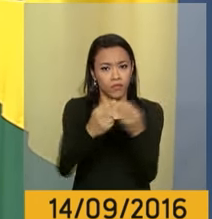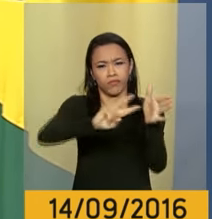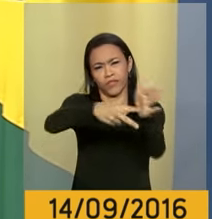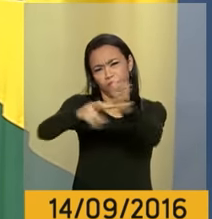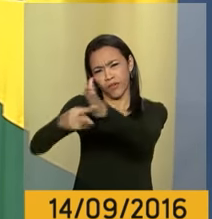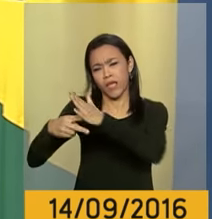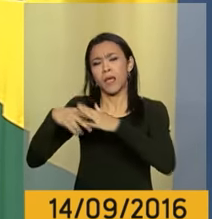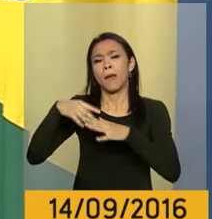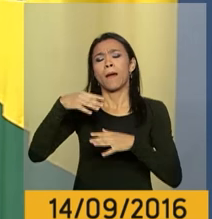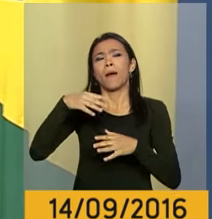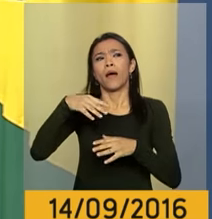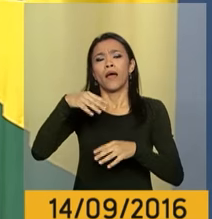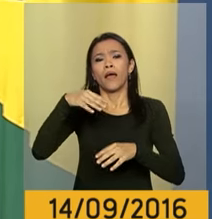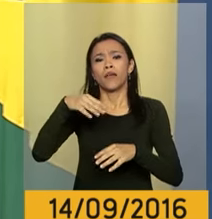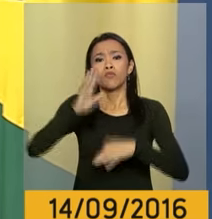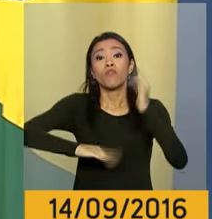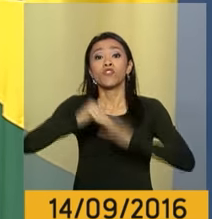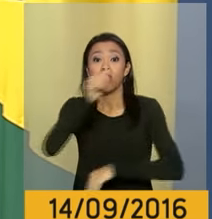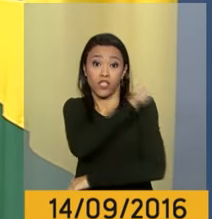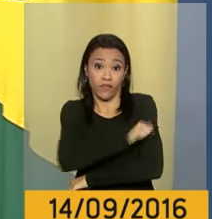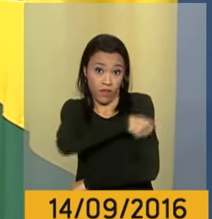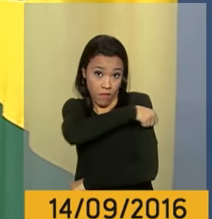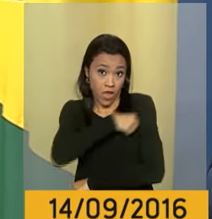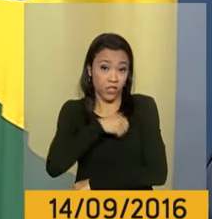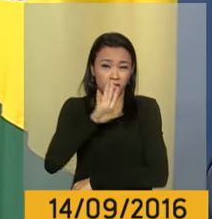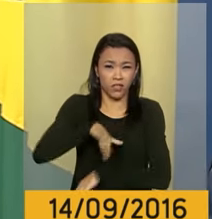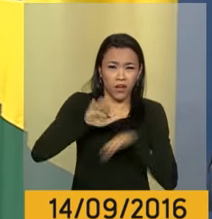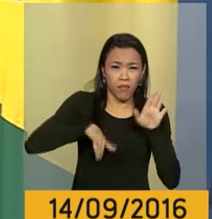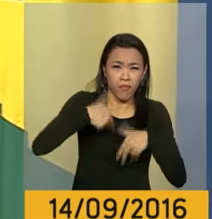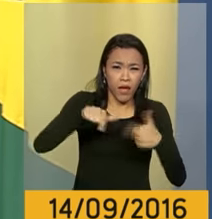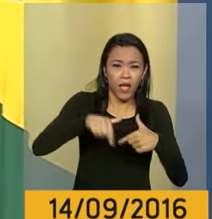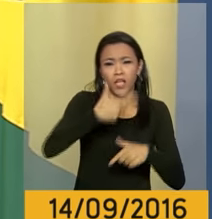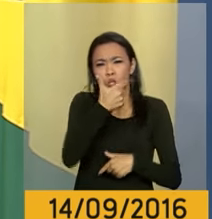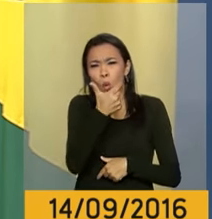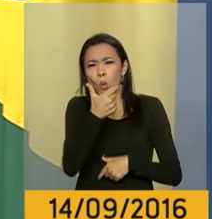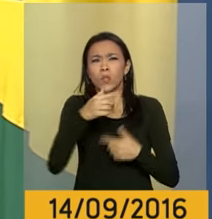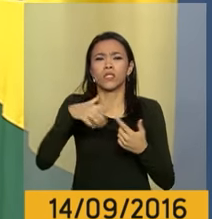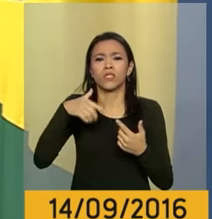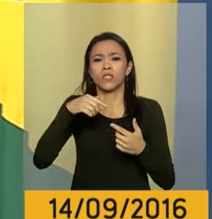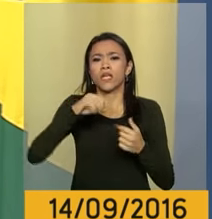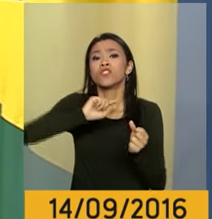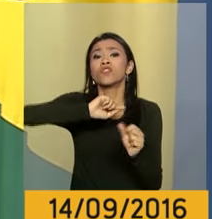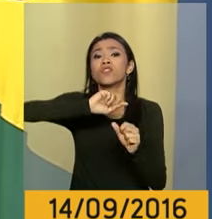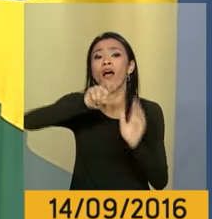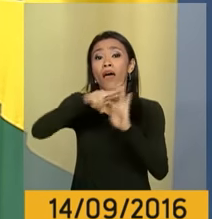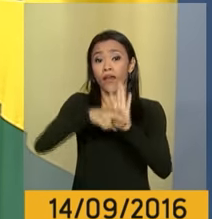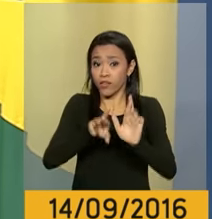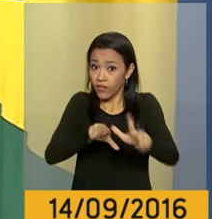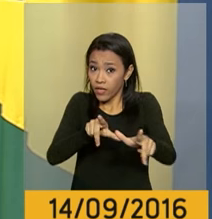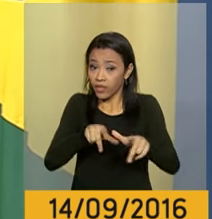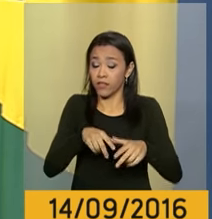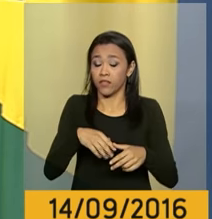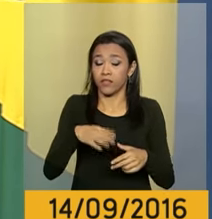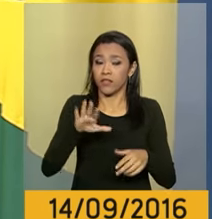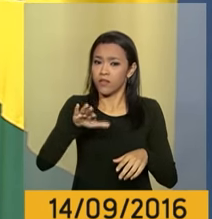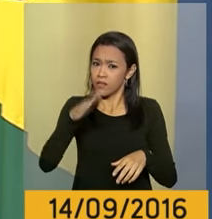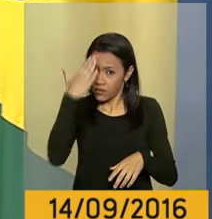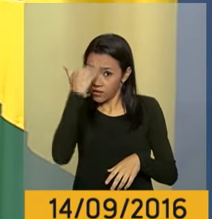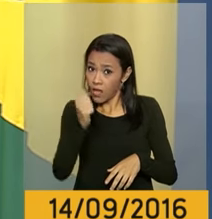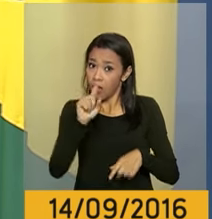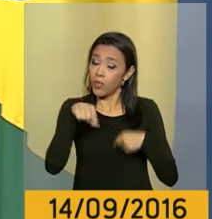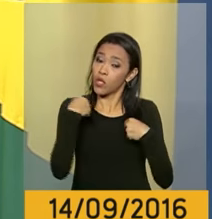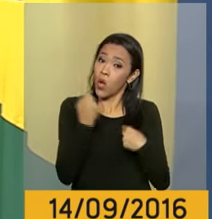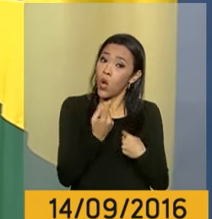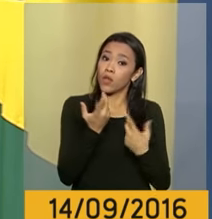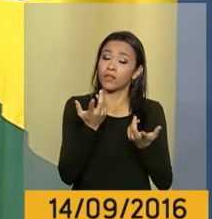de enfermagem que trabalha 12 por 36 horas, etc. E daí aquilo correu para a ideia, quem sabe nós estabelecemos um método,